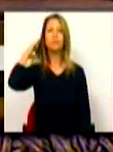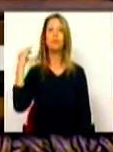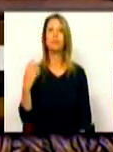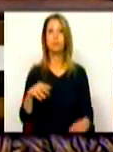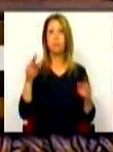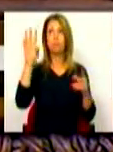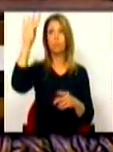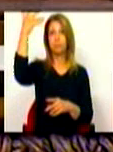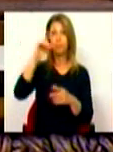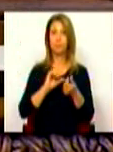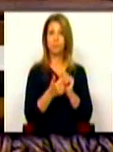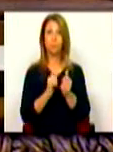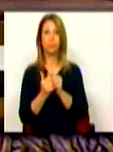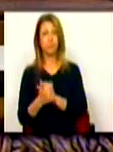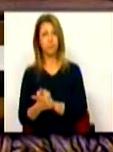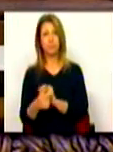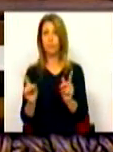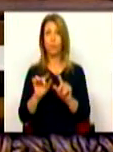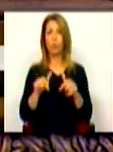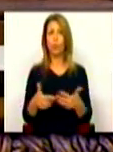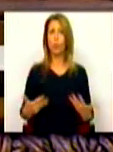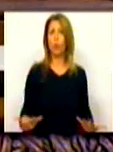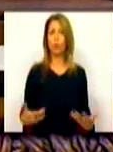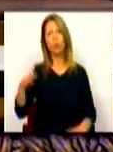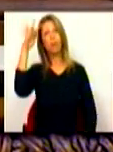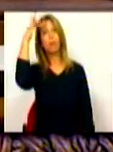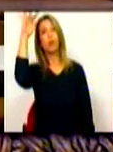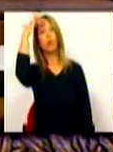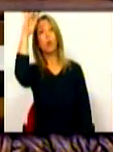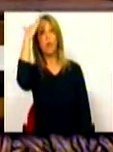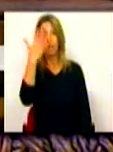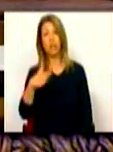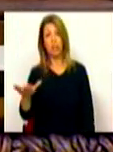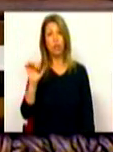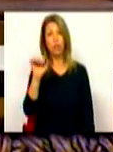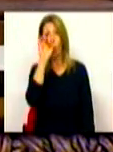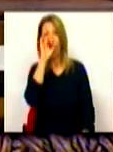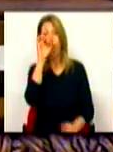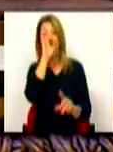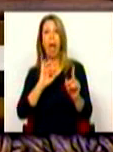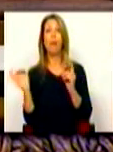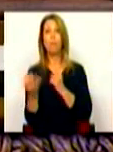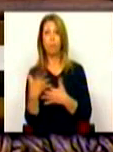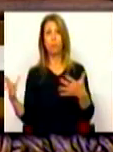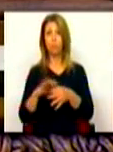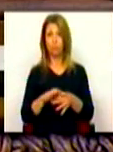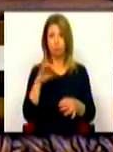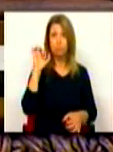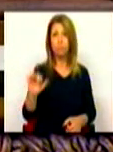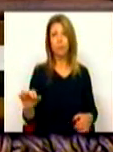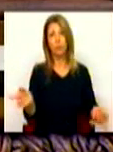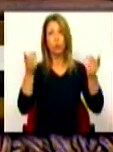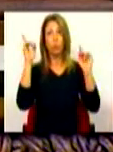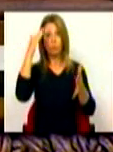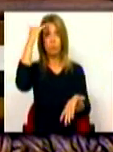As alterações climáticas não são hoje uma teoria de cientistas e ambientalistas. Os seus efeitos já se